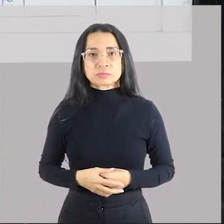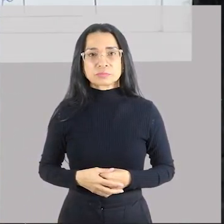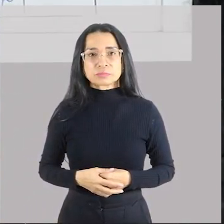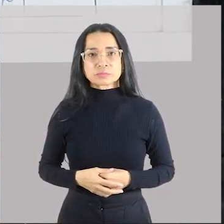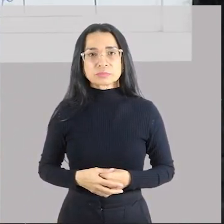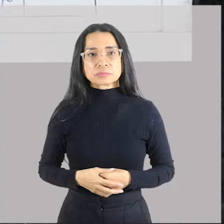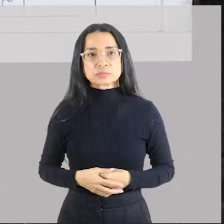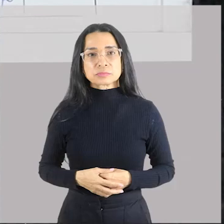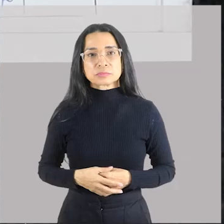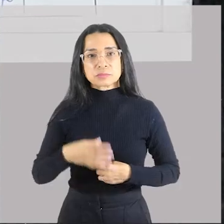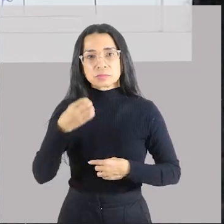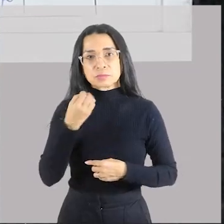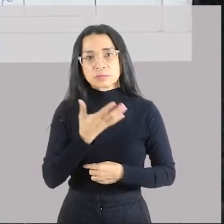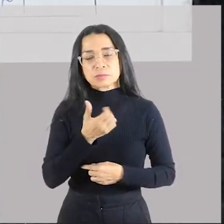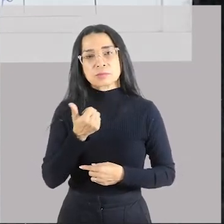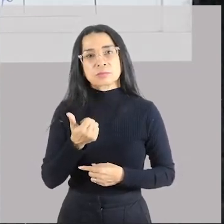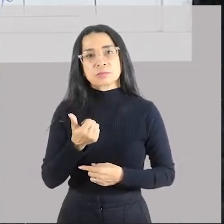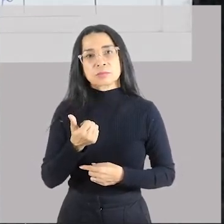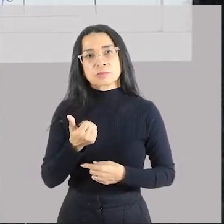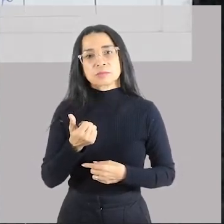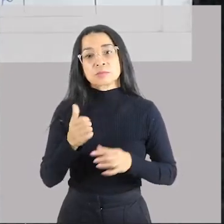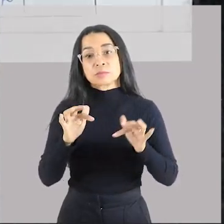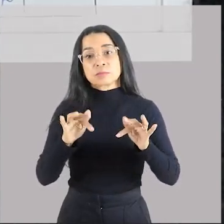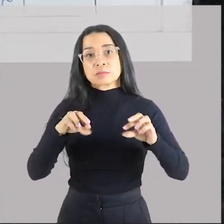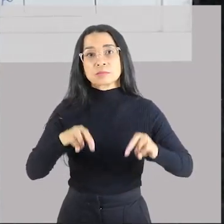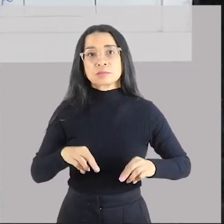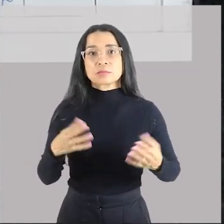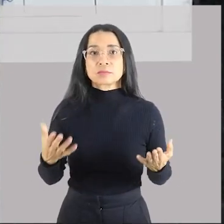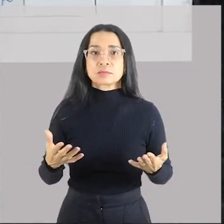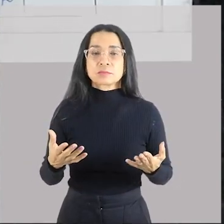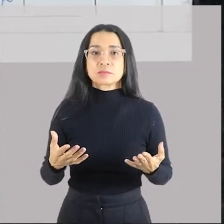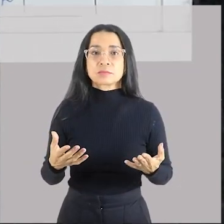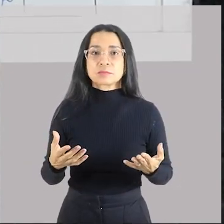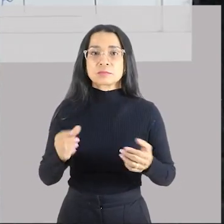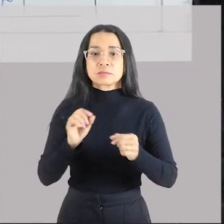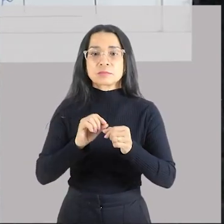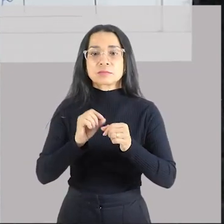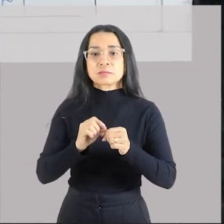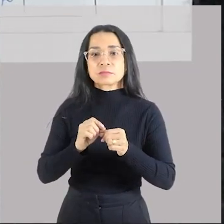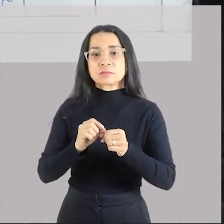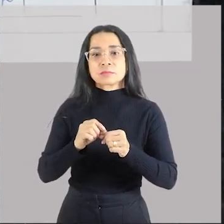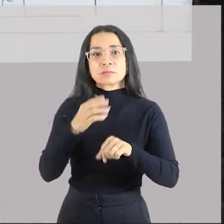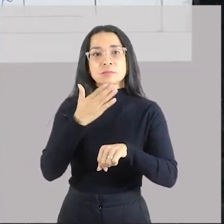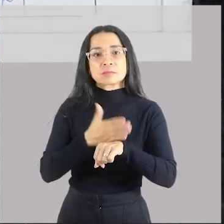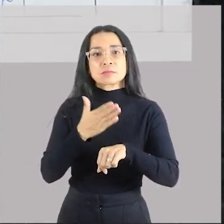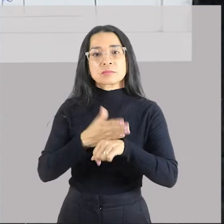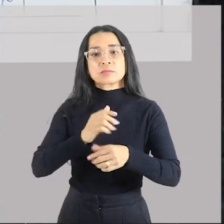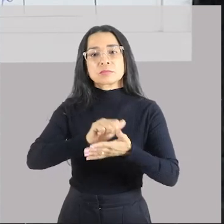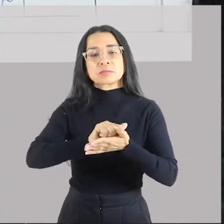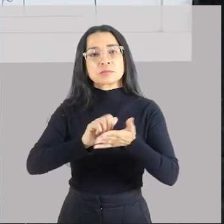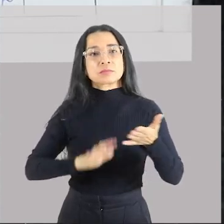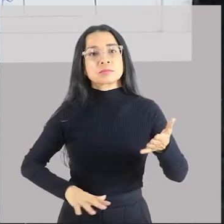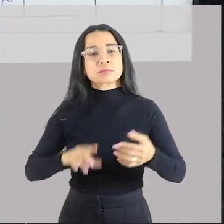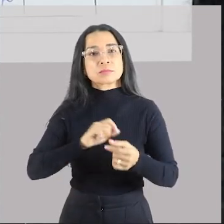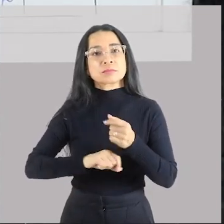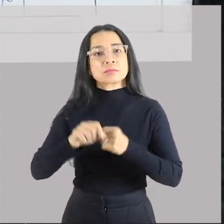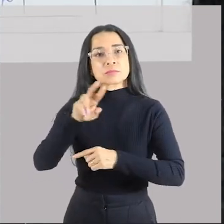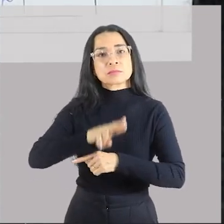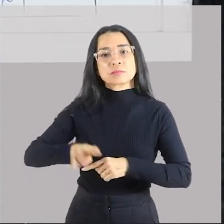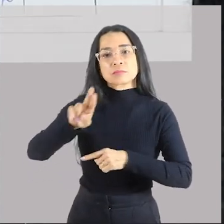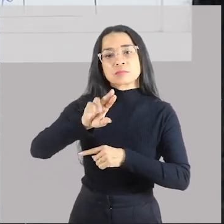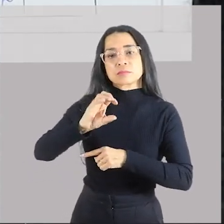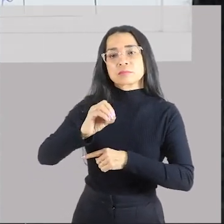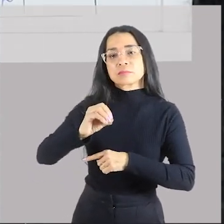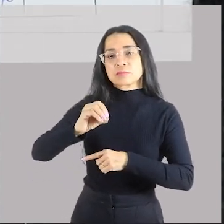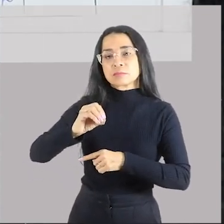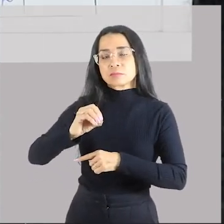Certo? Bom, e só para a gente finalizar, para a gente fazer os exercícios, só apagar aqui, e vamos usar o